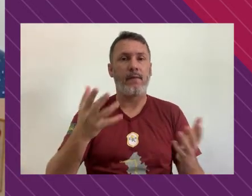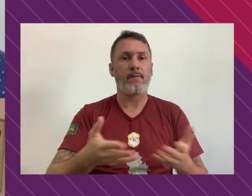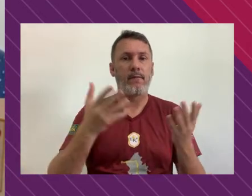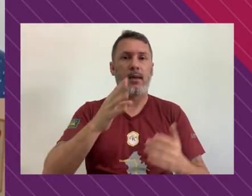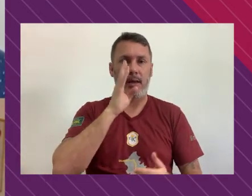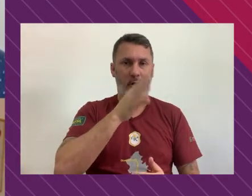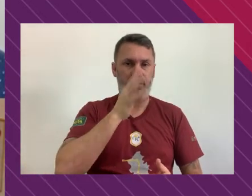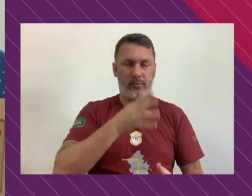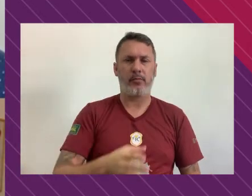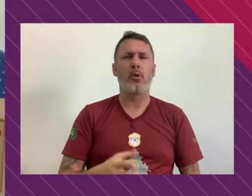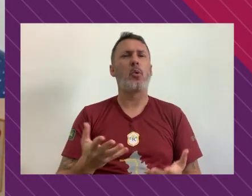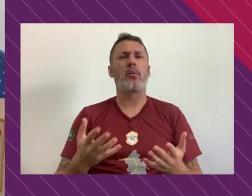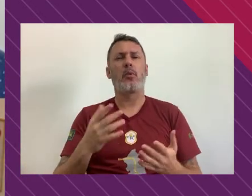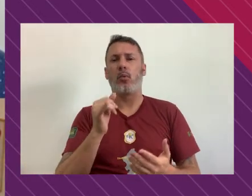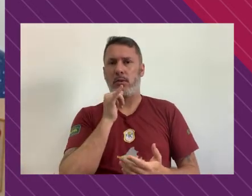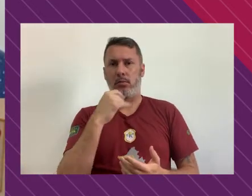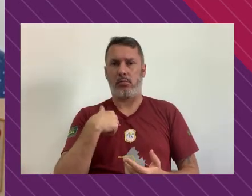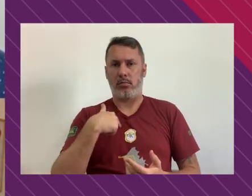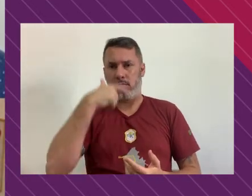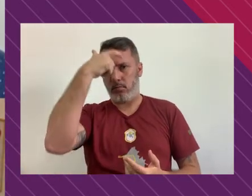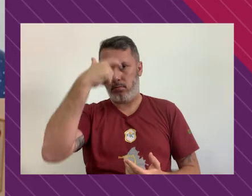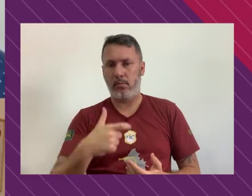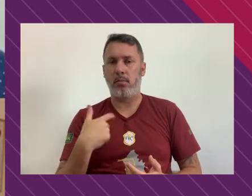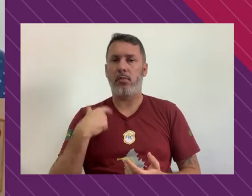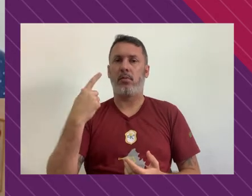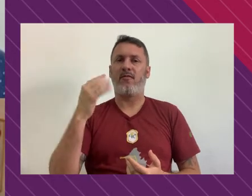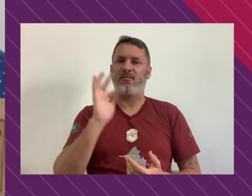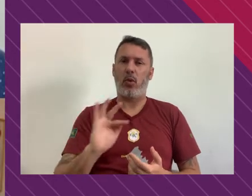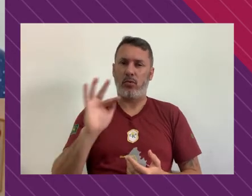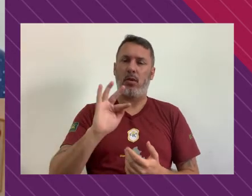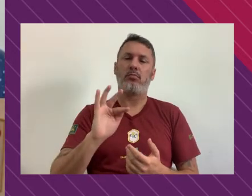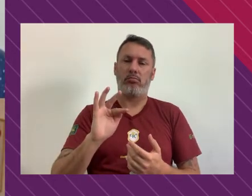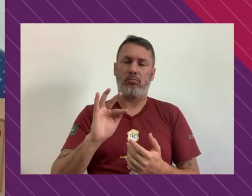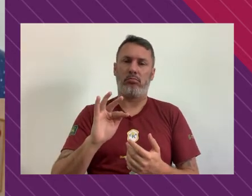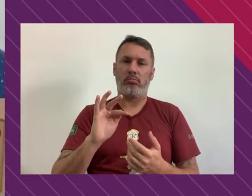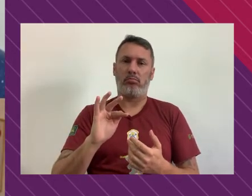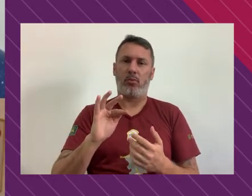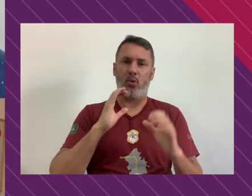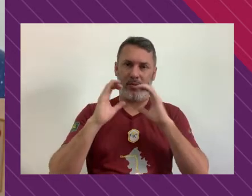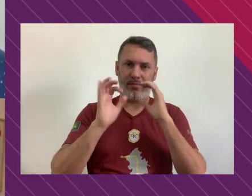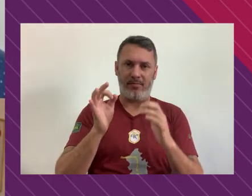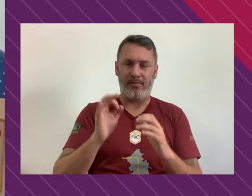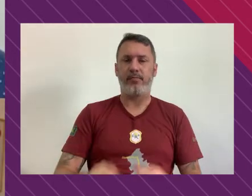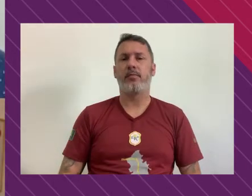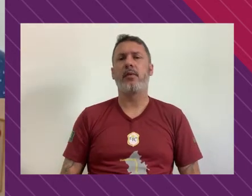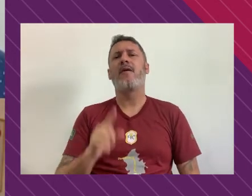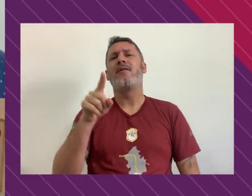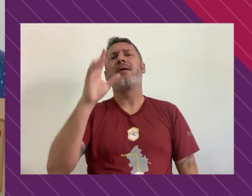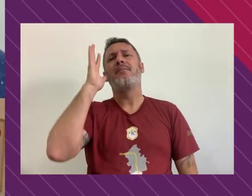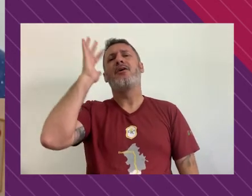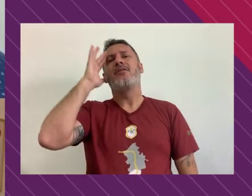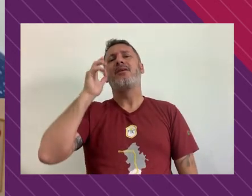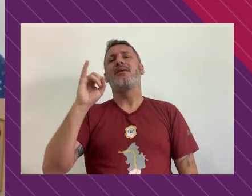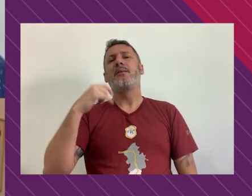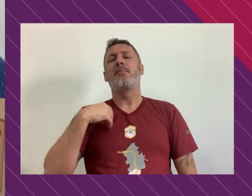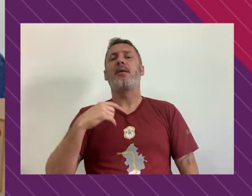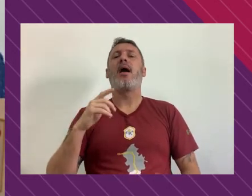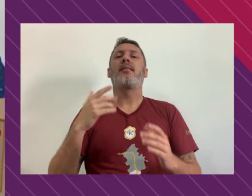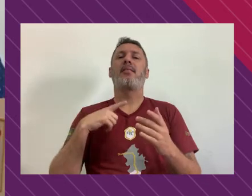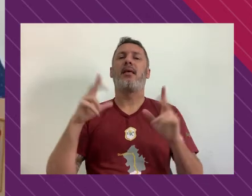assumir essa posição, mas também fala de como as empresas têm procurado trazer uma representatividade maior para